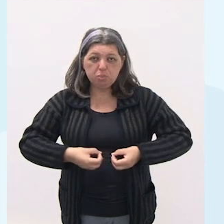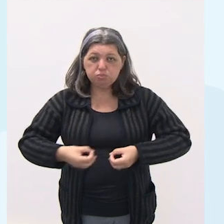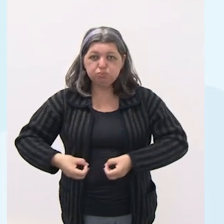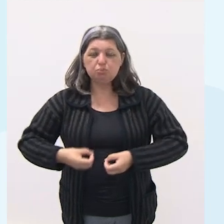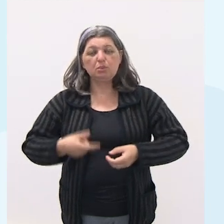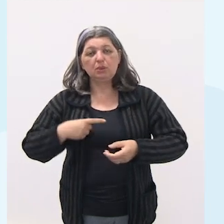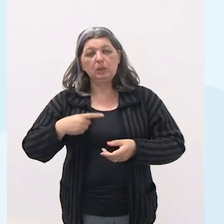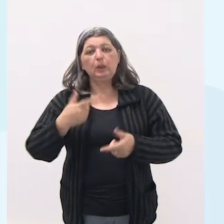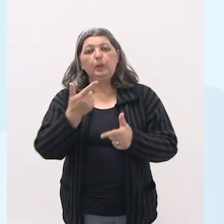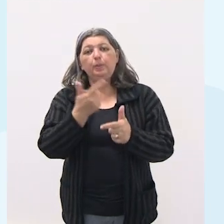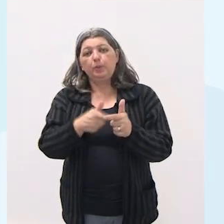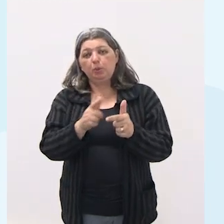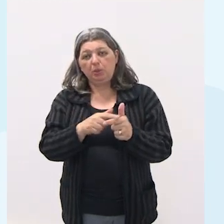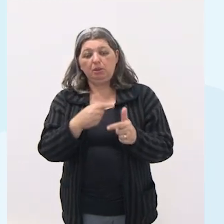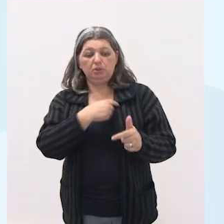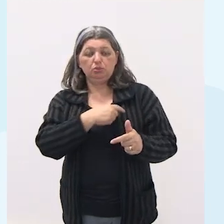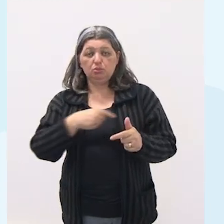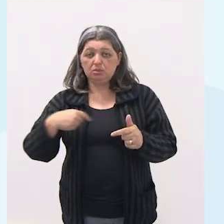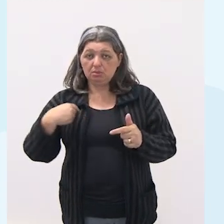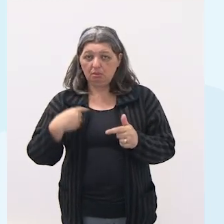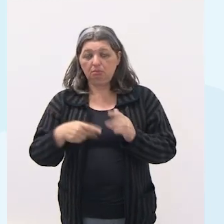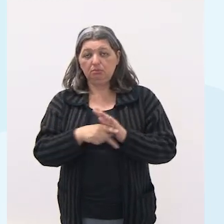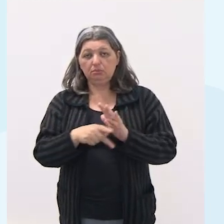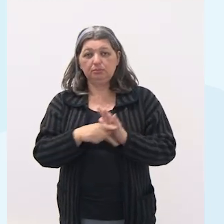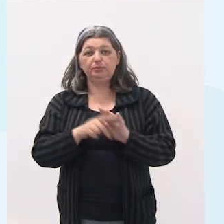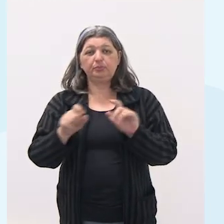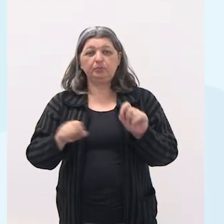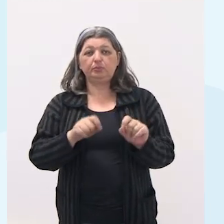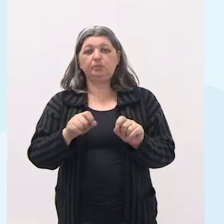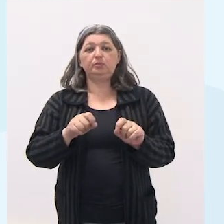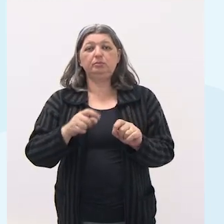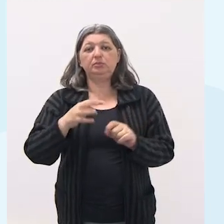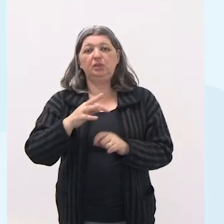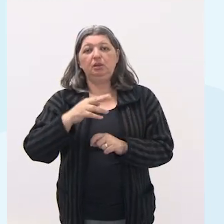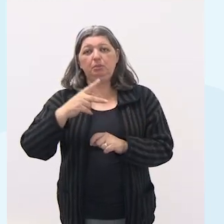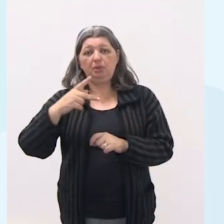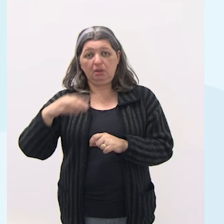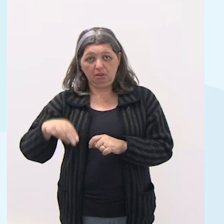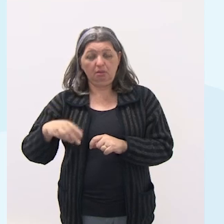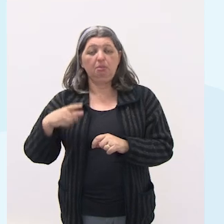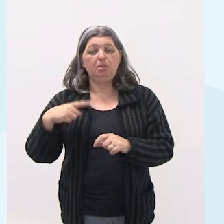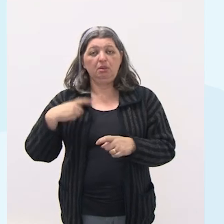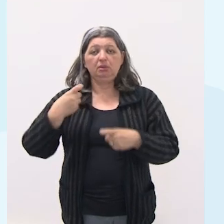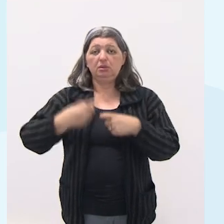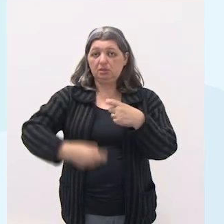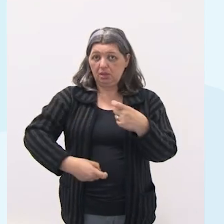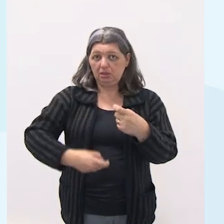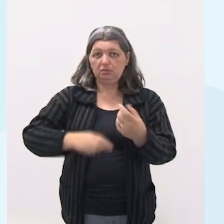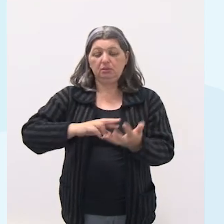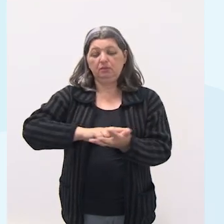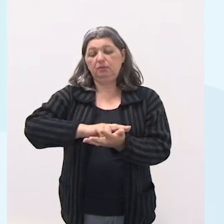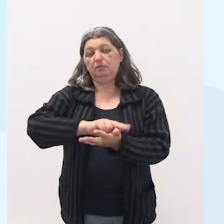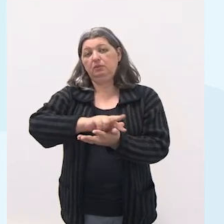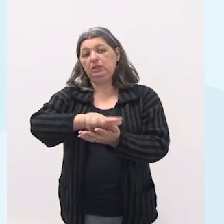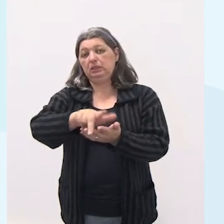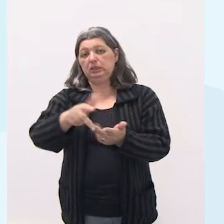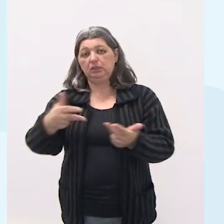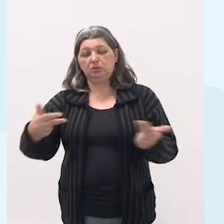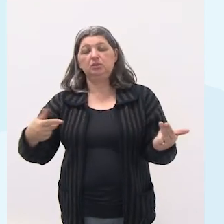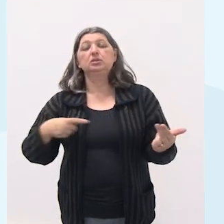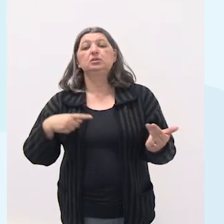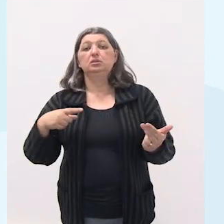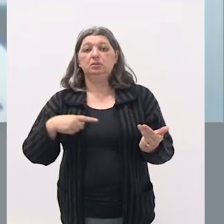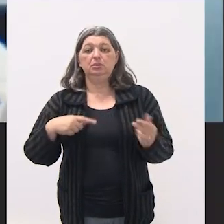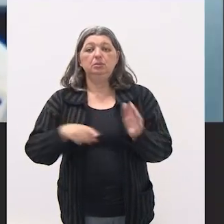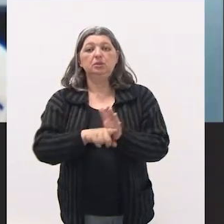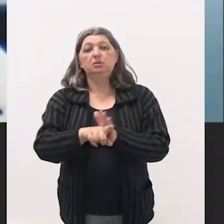de mama, essas mulheres têm cólica menstrual, têm TPM, têm relação. Então, as estatísticas